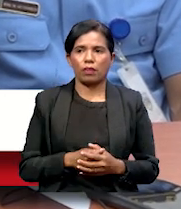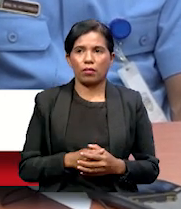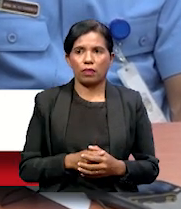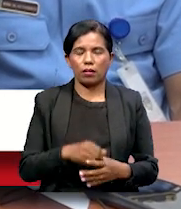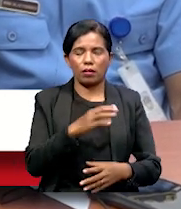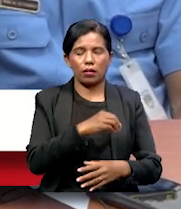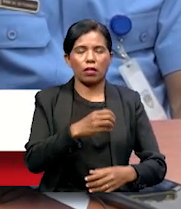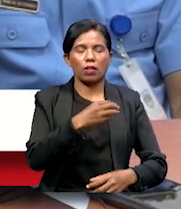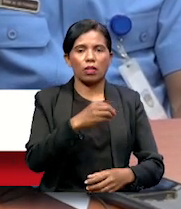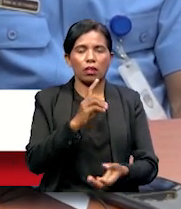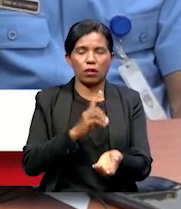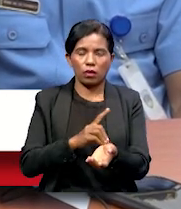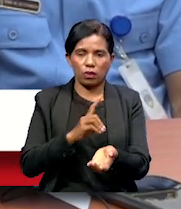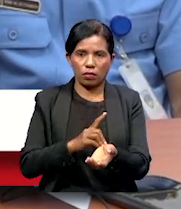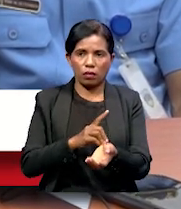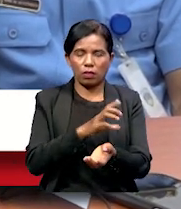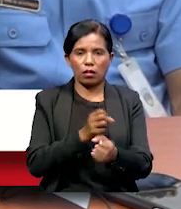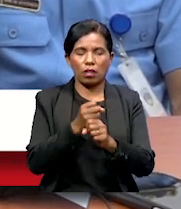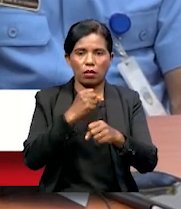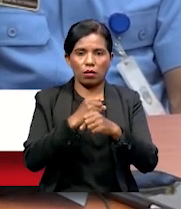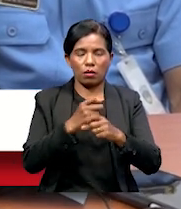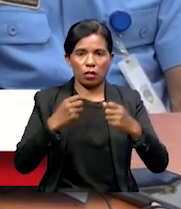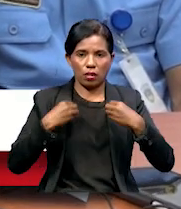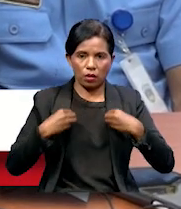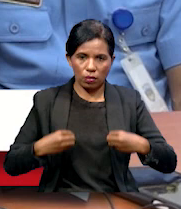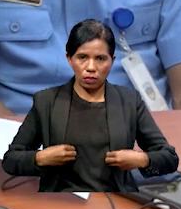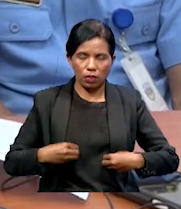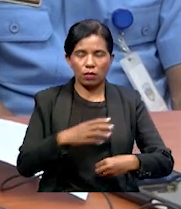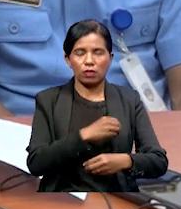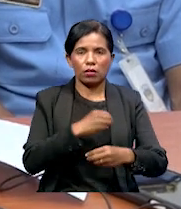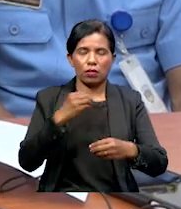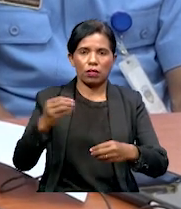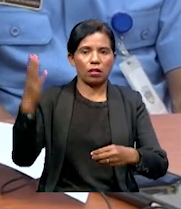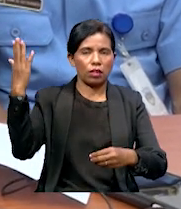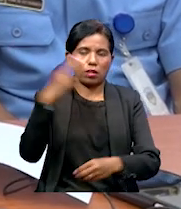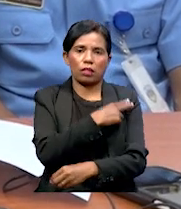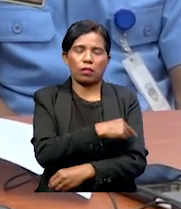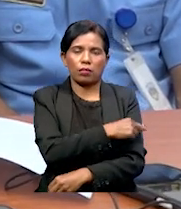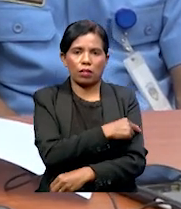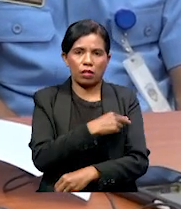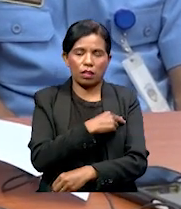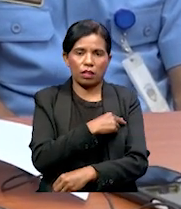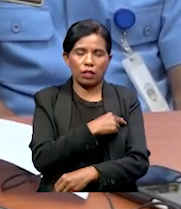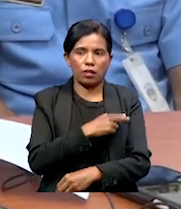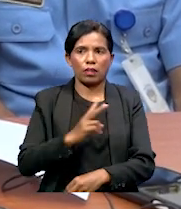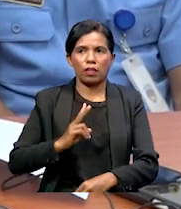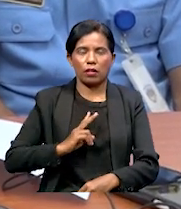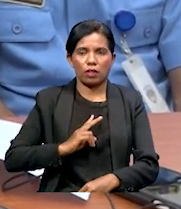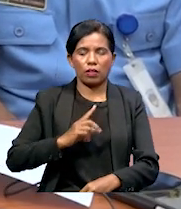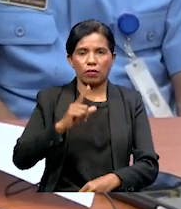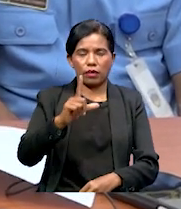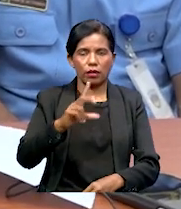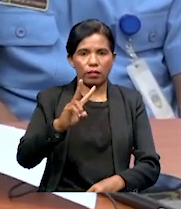mediku patologia ma halaona otopsia ba vitima ia sala mortuario Hospital Nasional Gudi Valdares